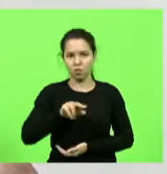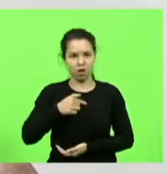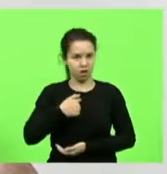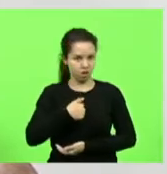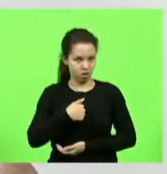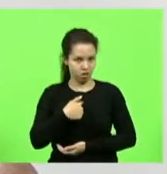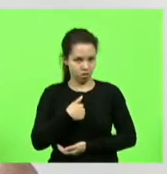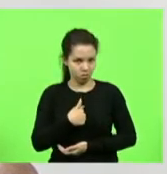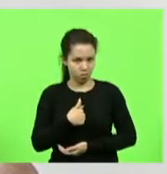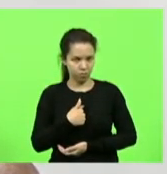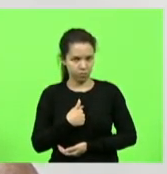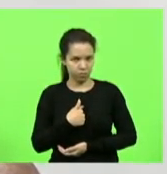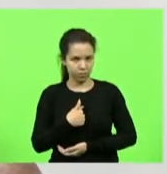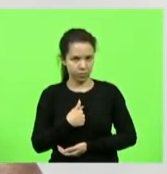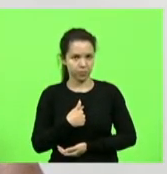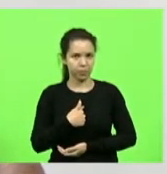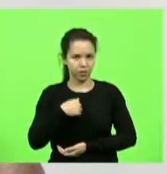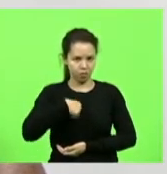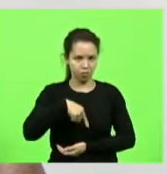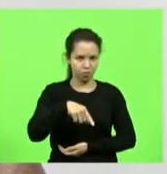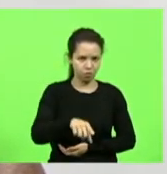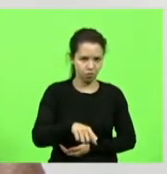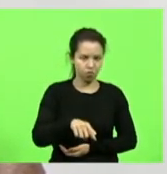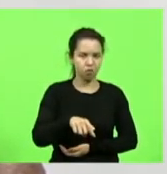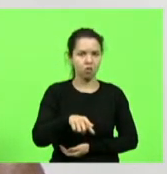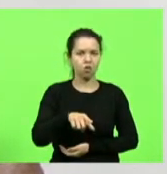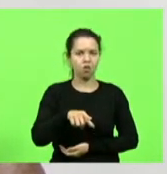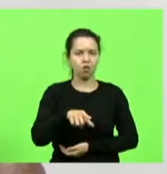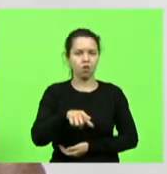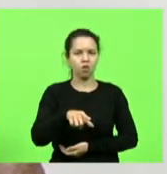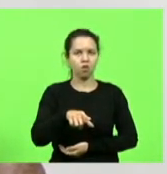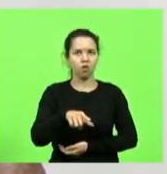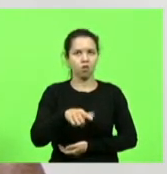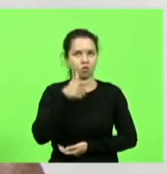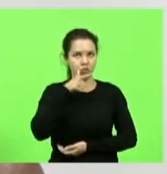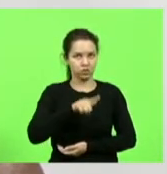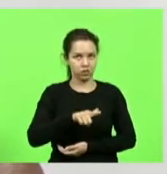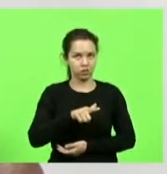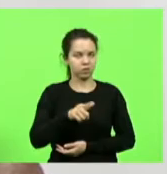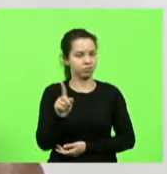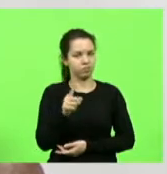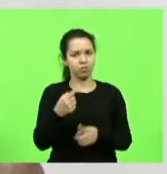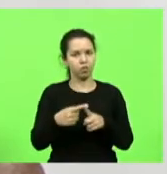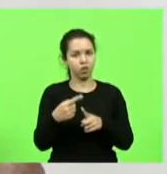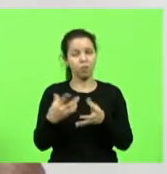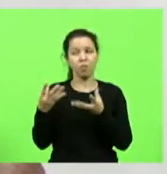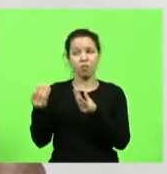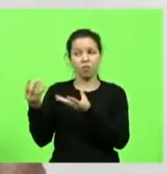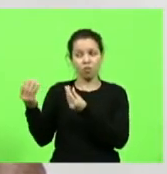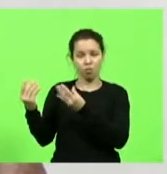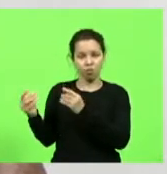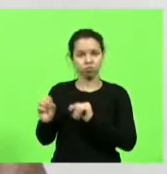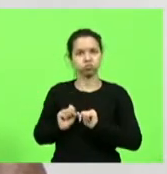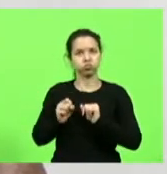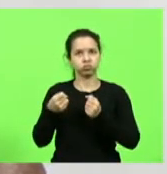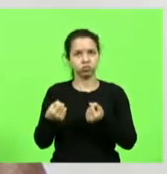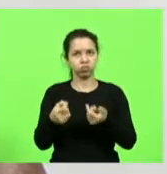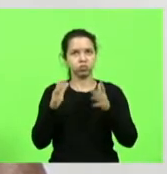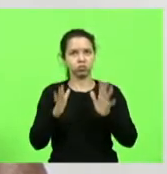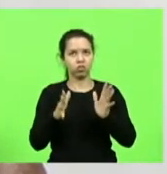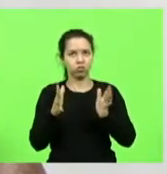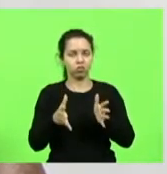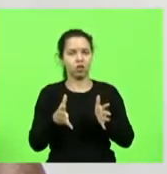não serei eu que vou conseguir, porque muitos já tentaram, é manchar a história